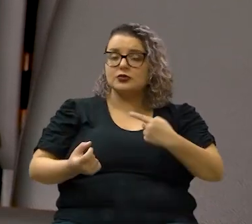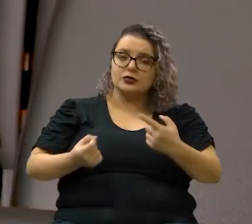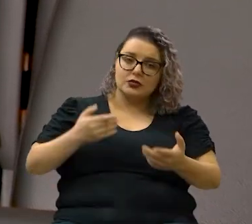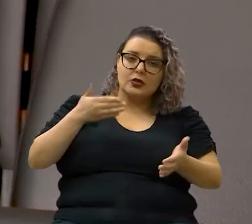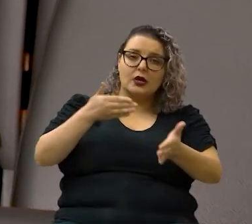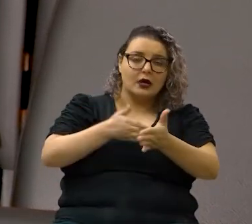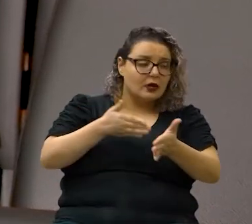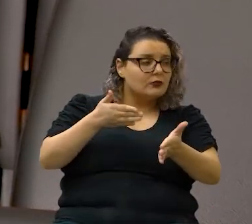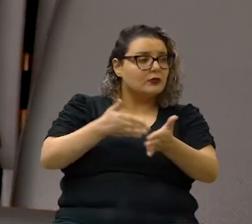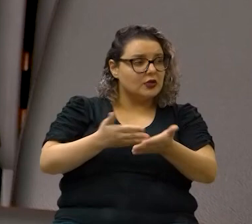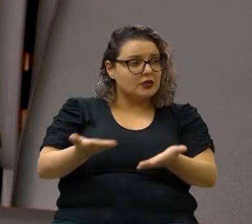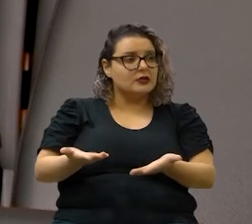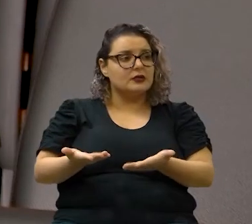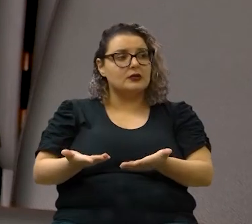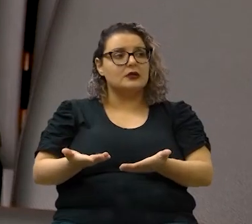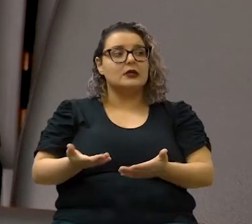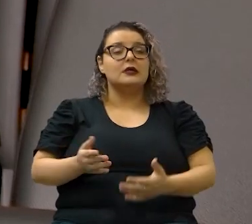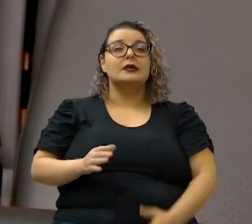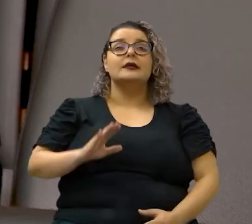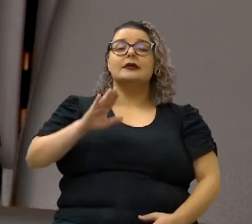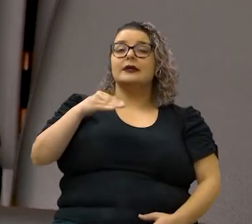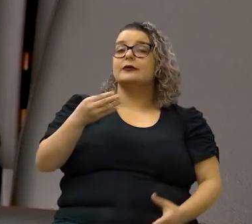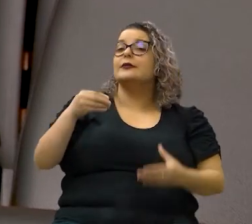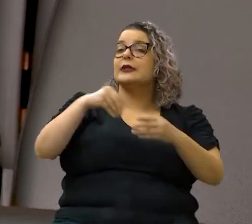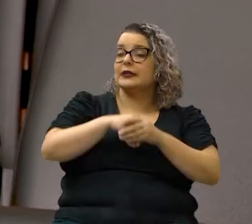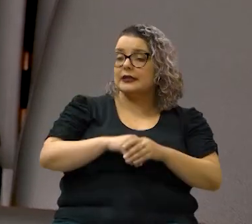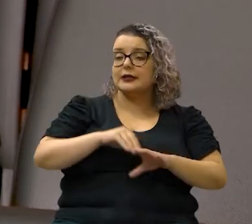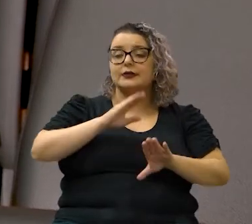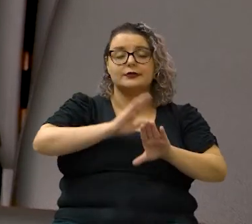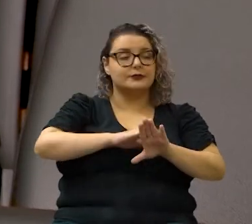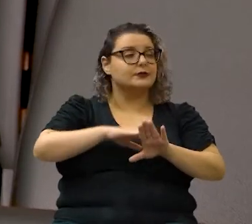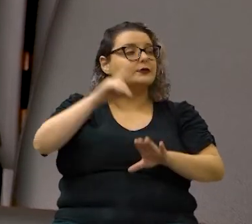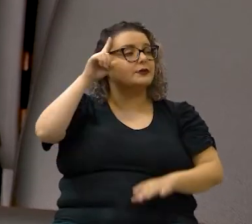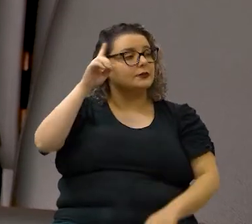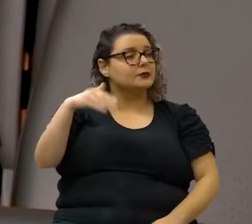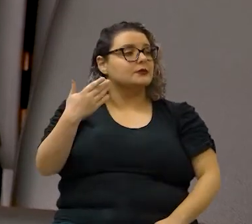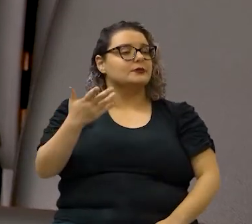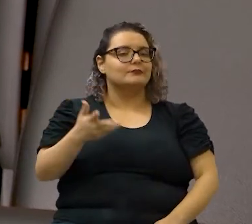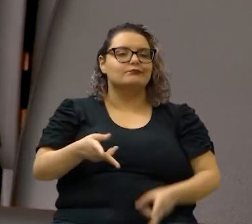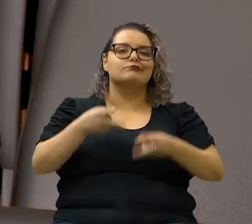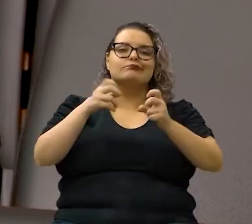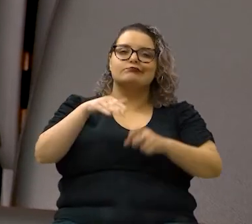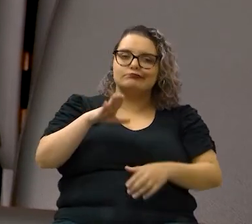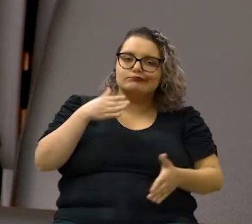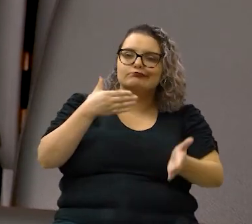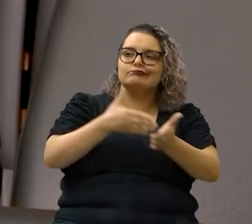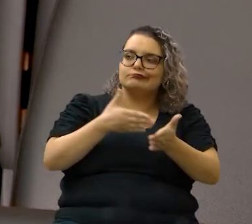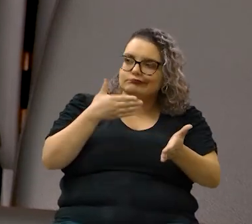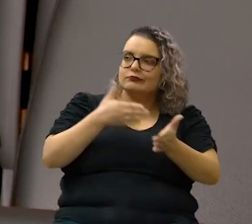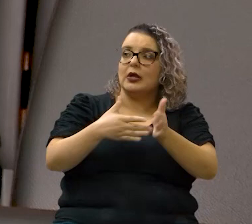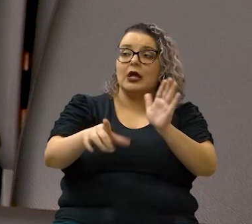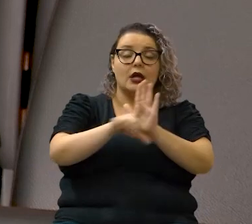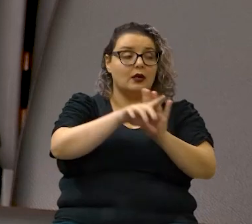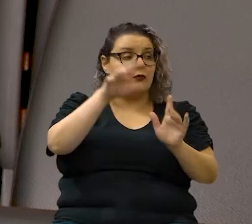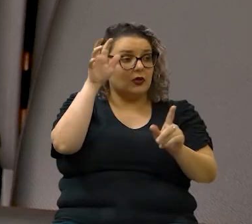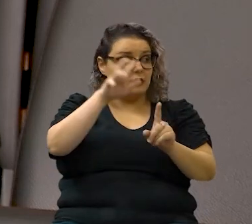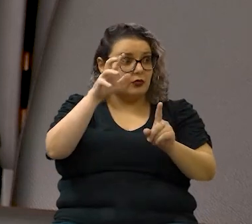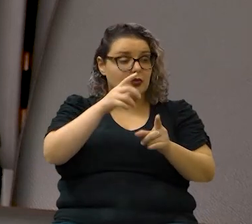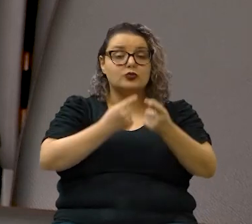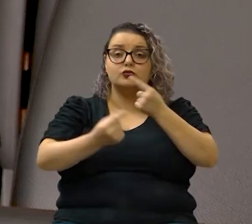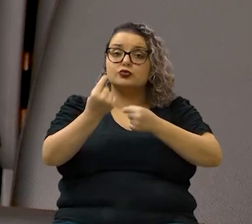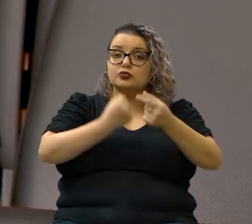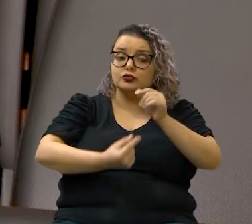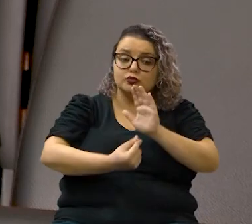algumas limitações, mas a gente ainda identifica mais limitações, né? Porque realmente as leis que impactam diretamente